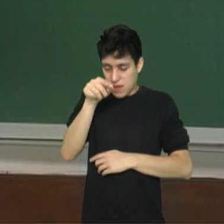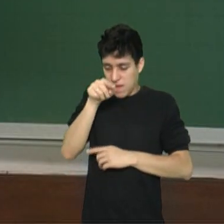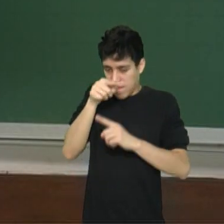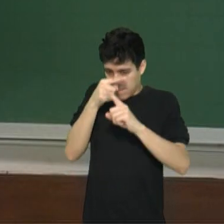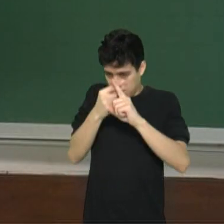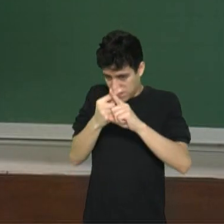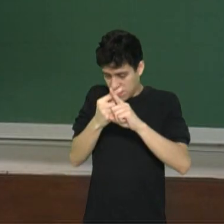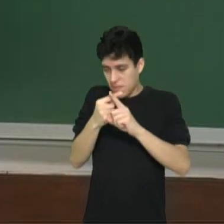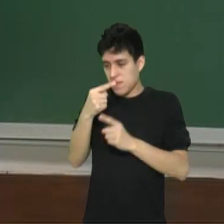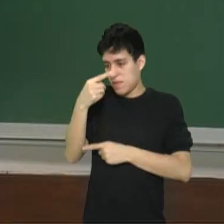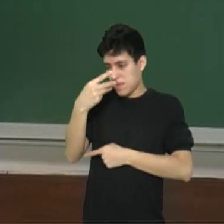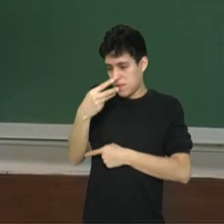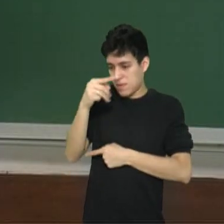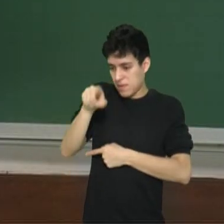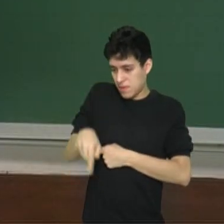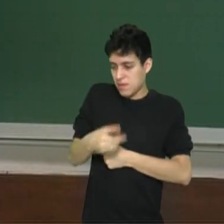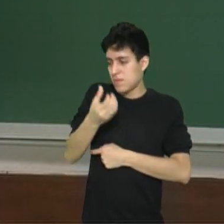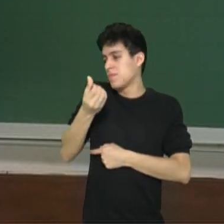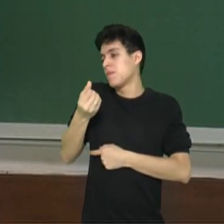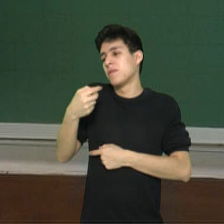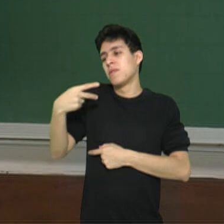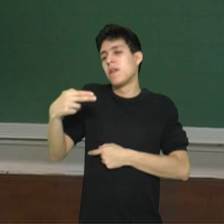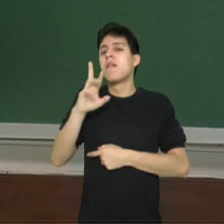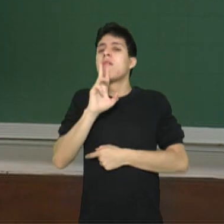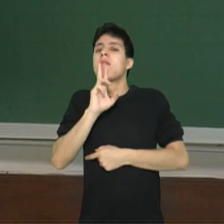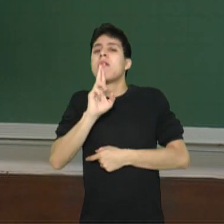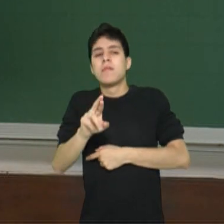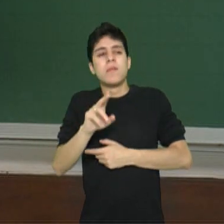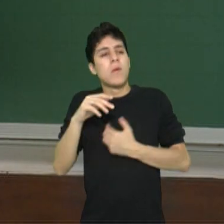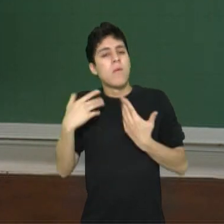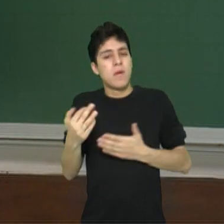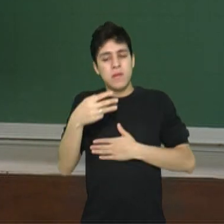Multiplicando aí por 3,6, o resultado é